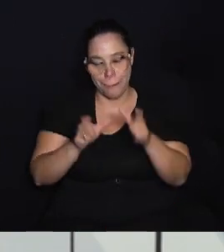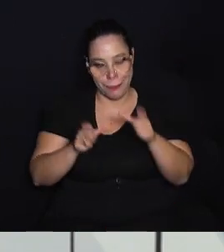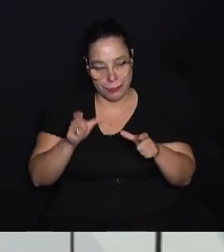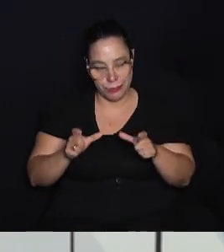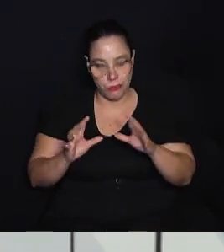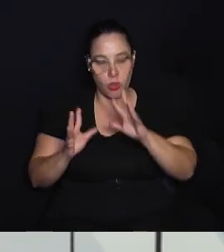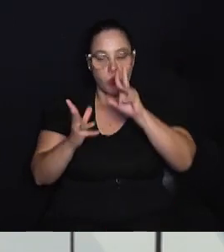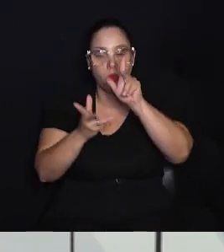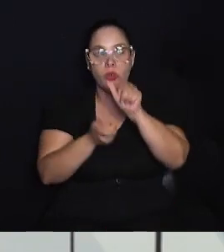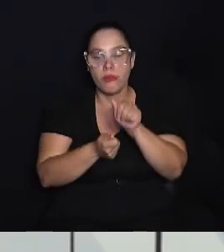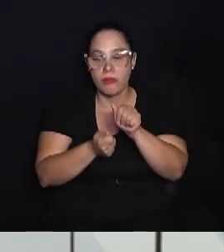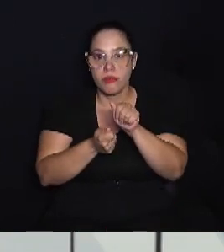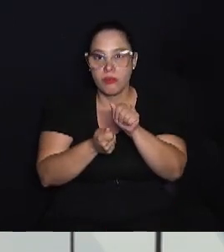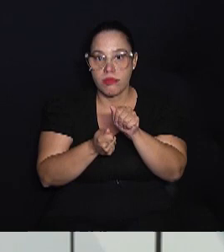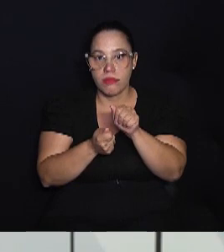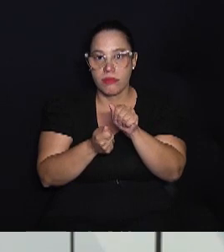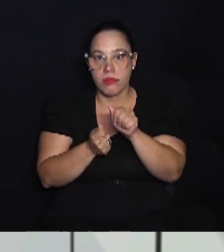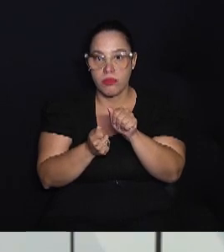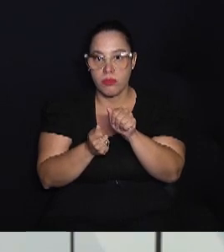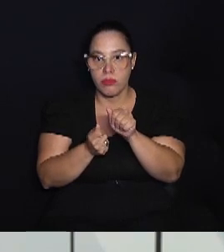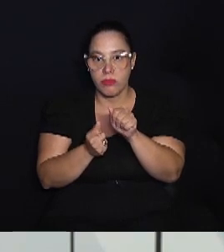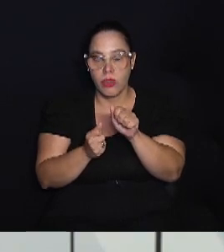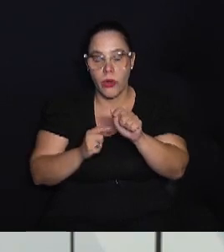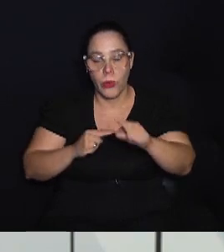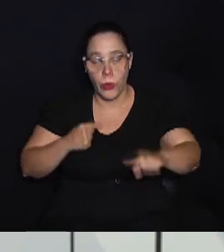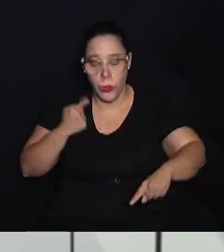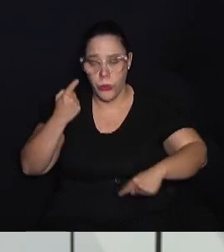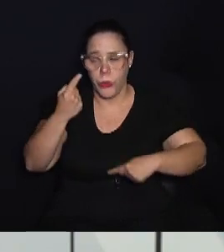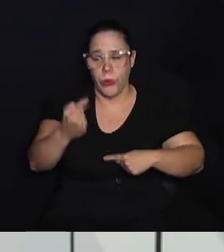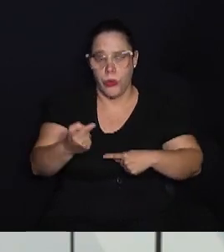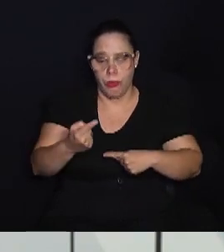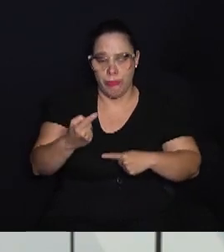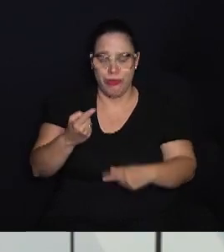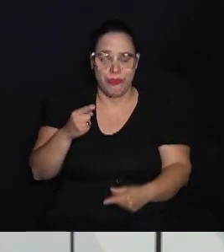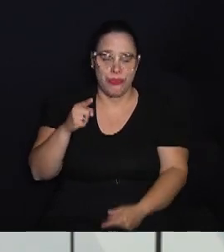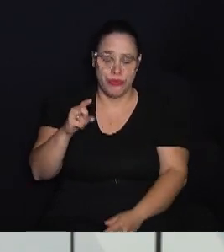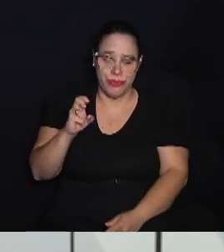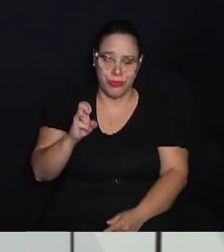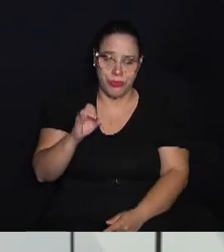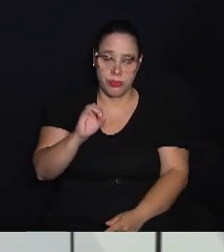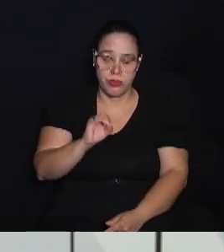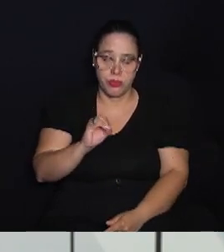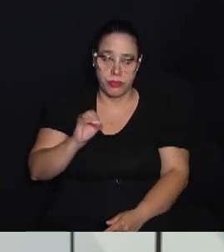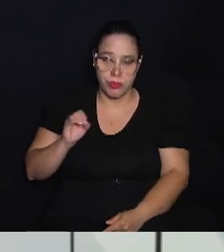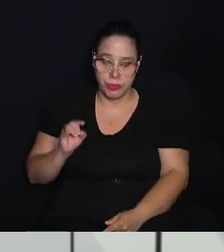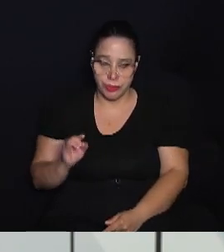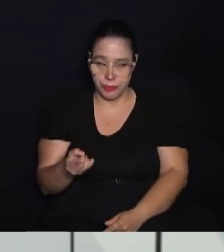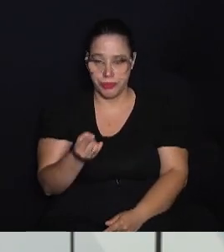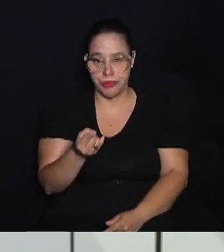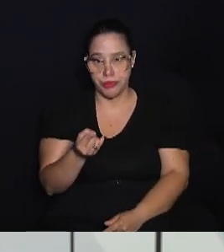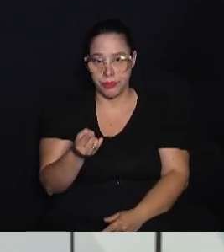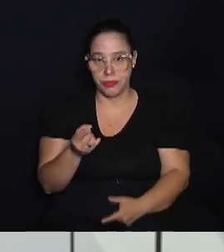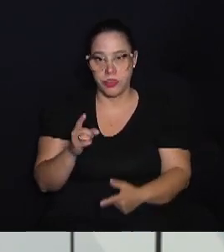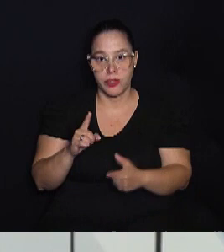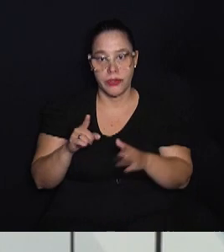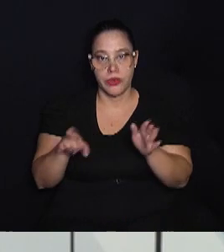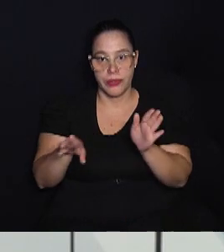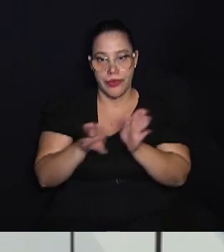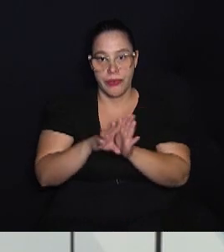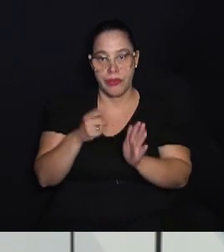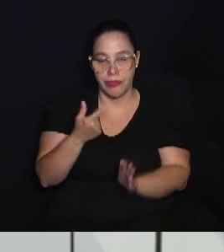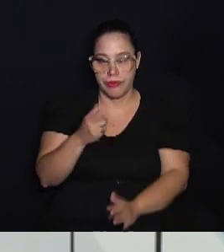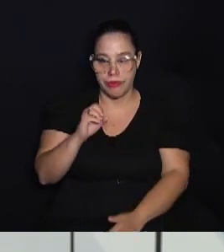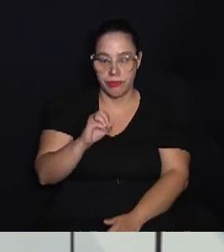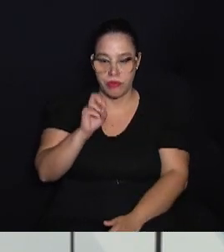no mundo e deve ainda ultrapassar a casa dos 150 milhões de casos até